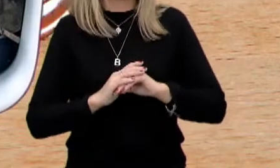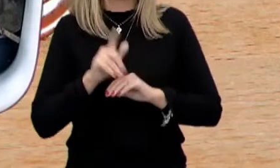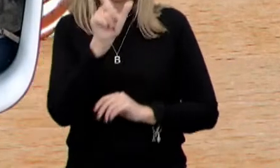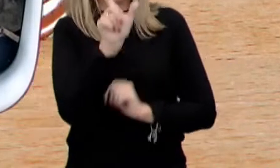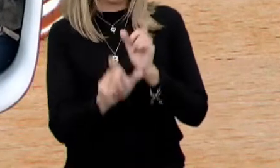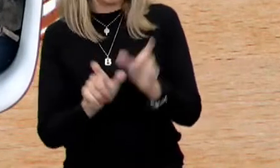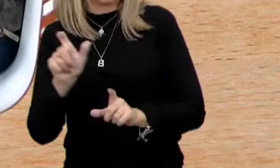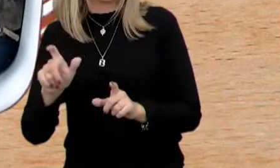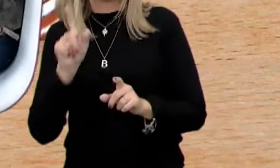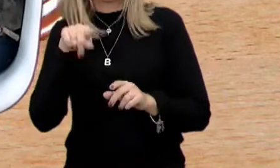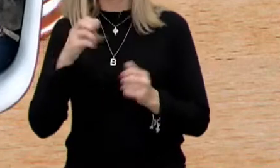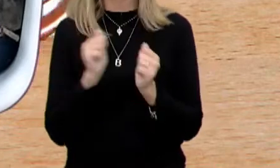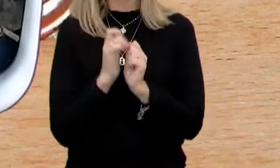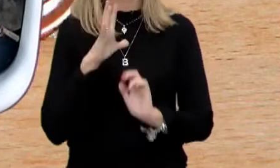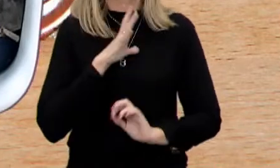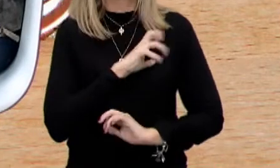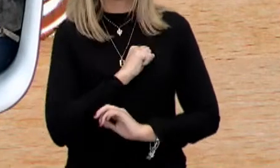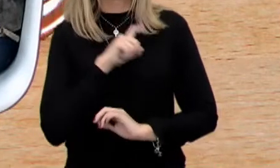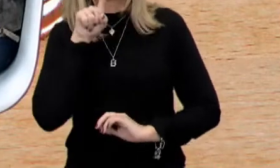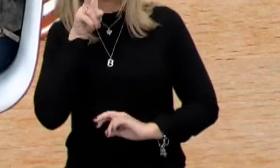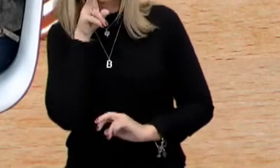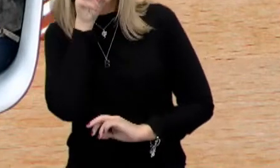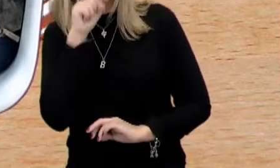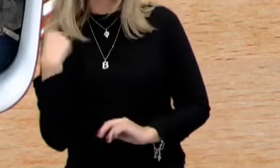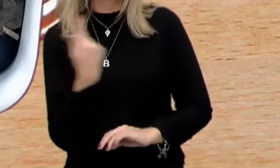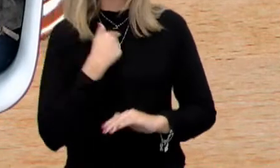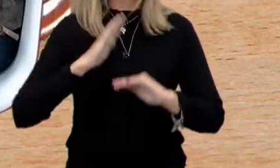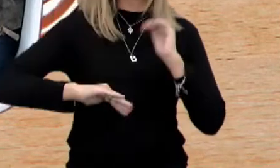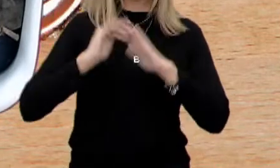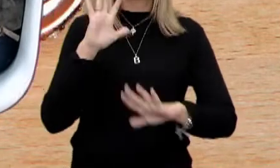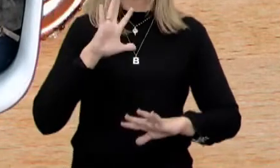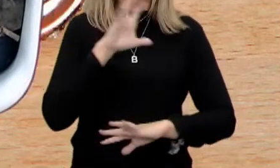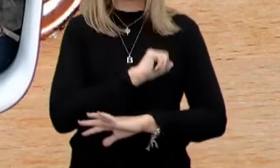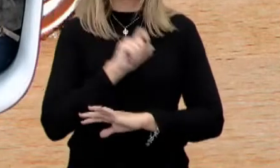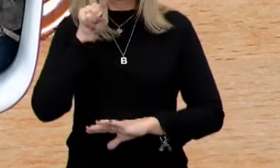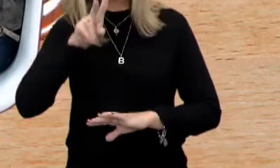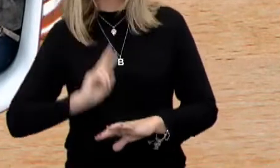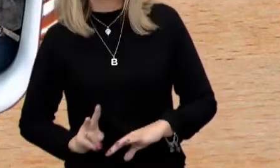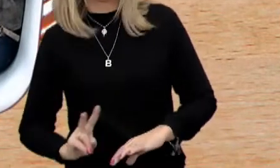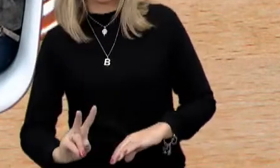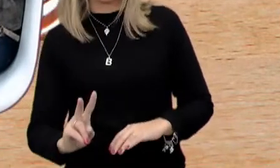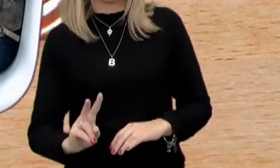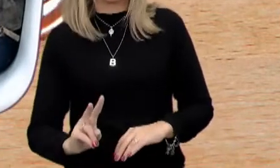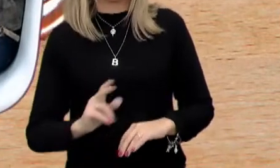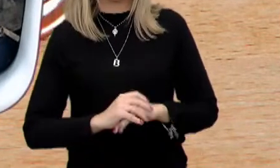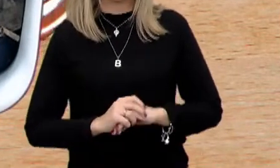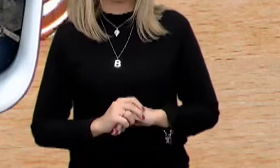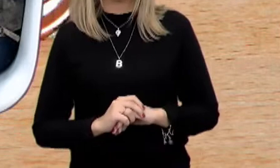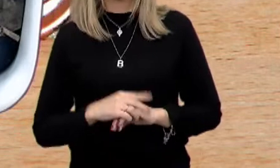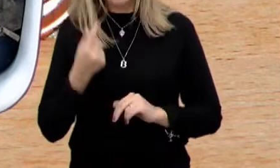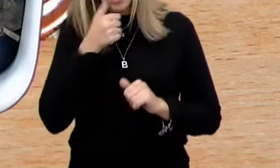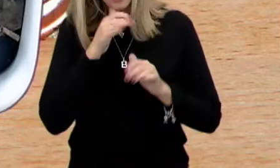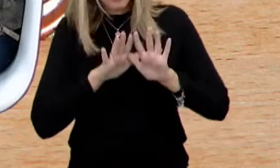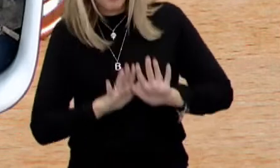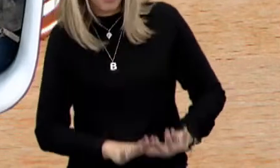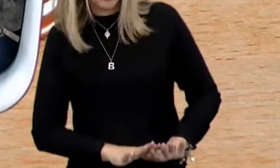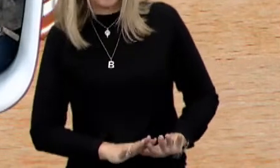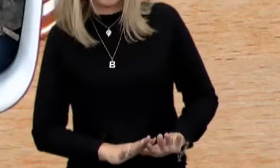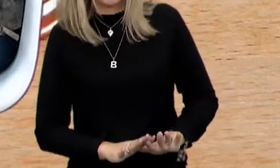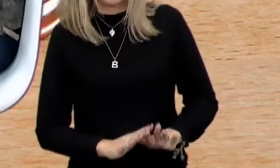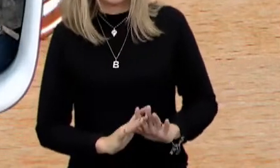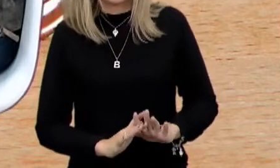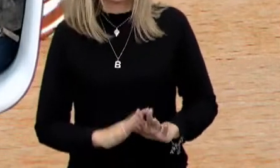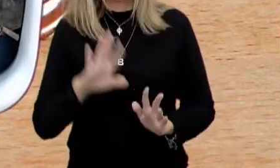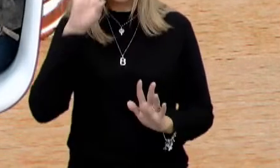alicerce, é com amor. A força do que a gente constrói no amor permanece. Ela fica,